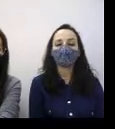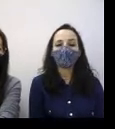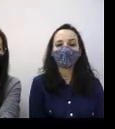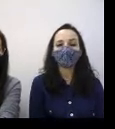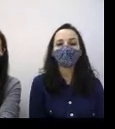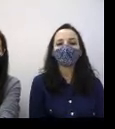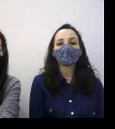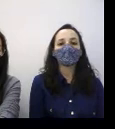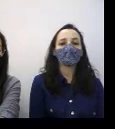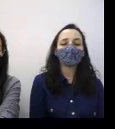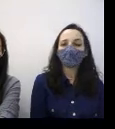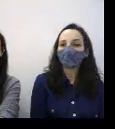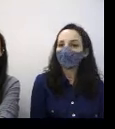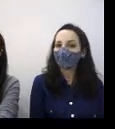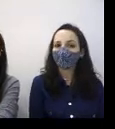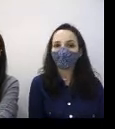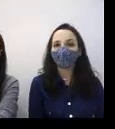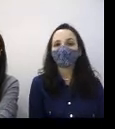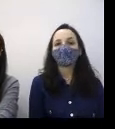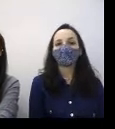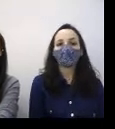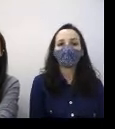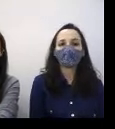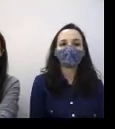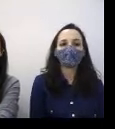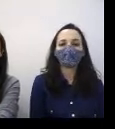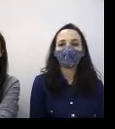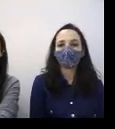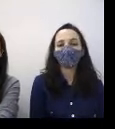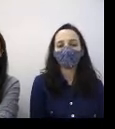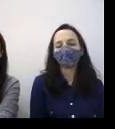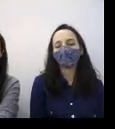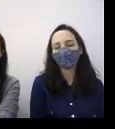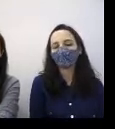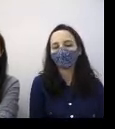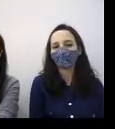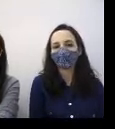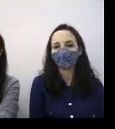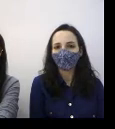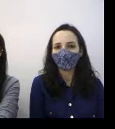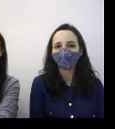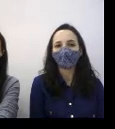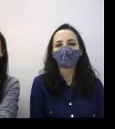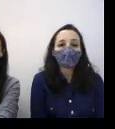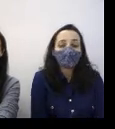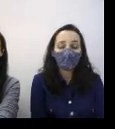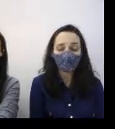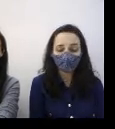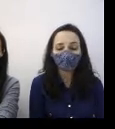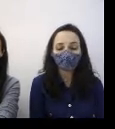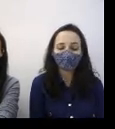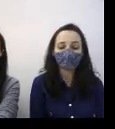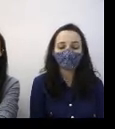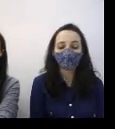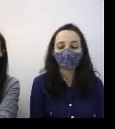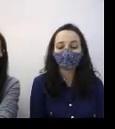Nós sabemos que muitas aí pessoas tiveram perdas nesse período, principalmente por conta do Covid, né? A nossa cidade